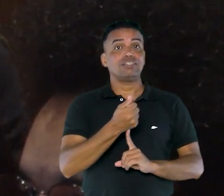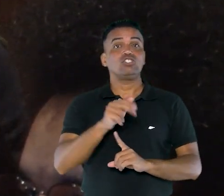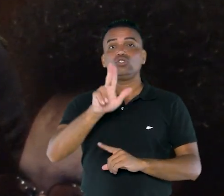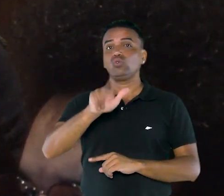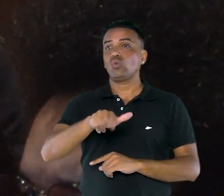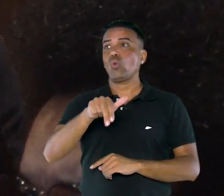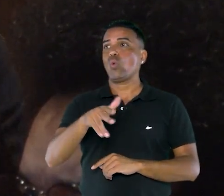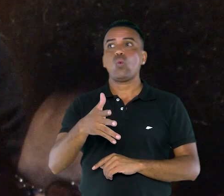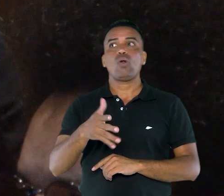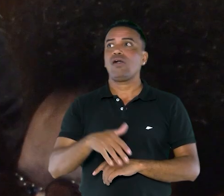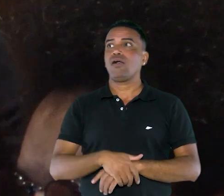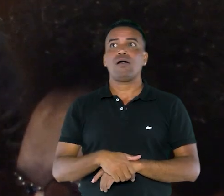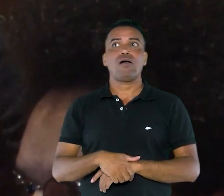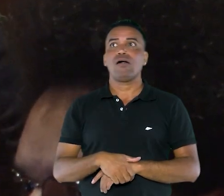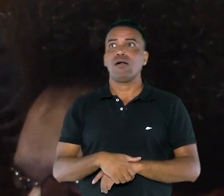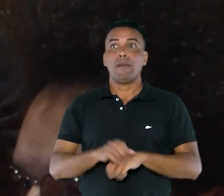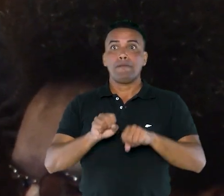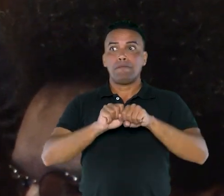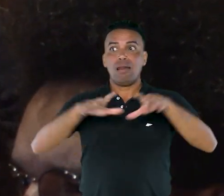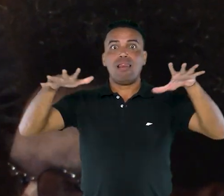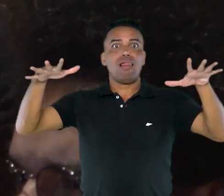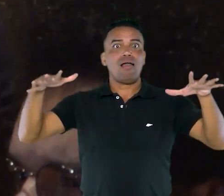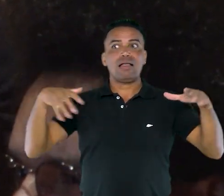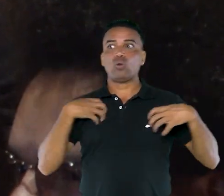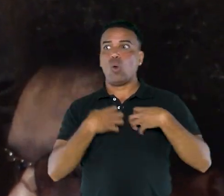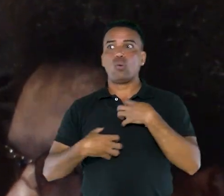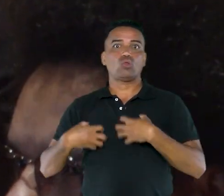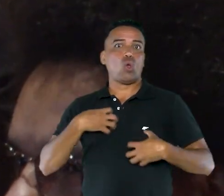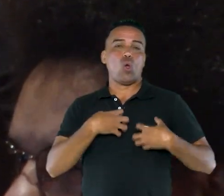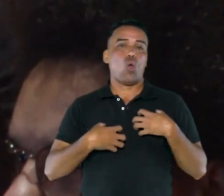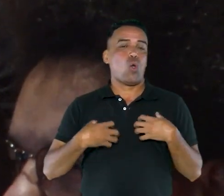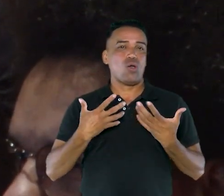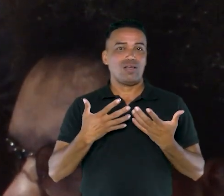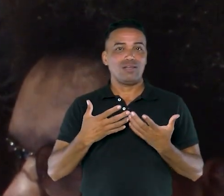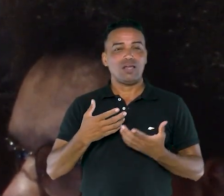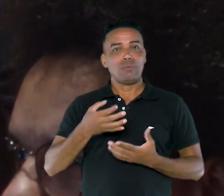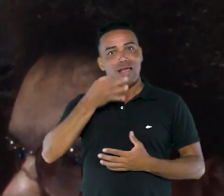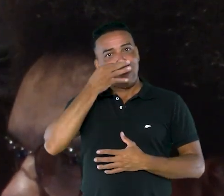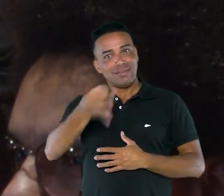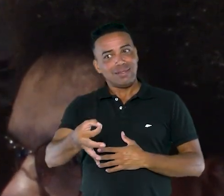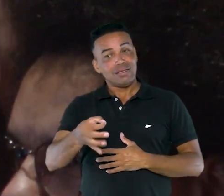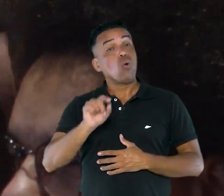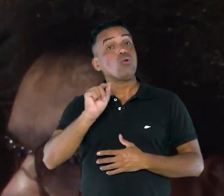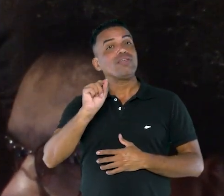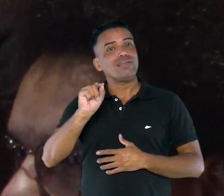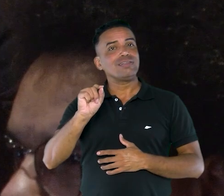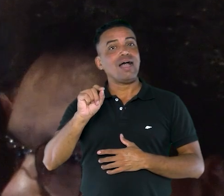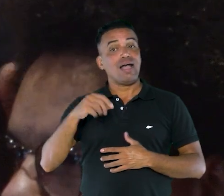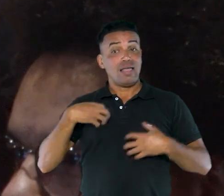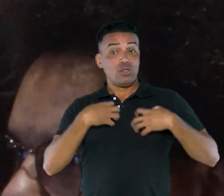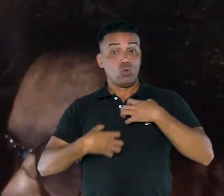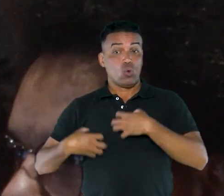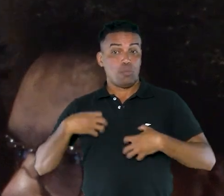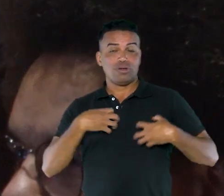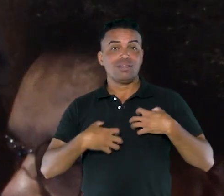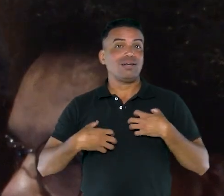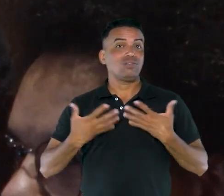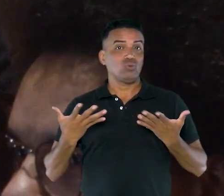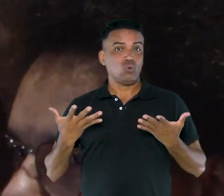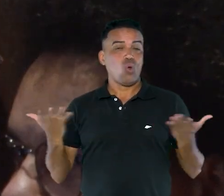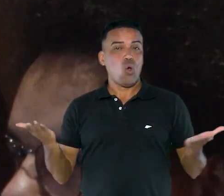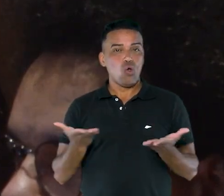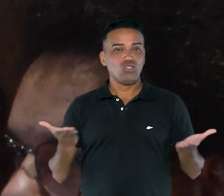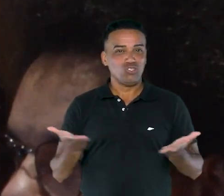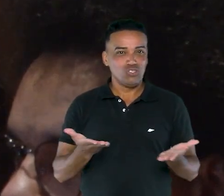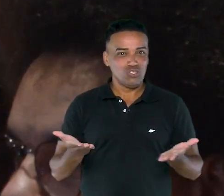incomodou tanto como agora. Né? Então, se a gente começa a prestar atenção no que está incomodando, talvez a gente possa